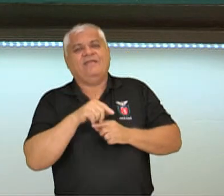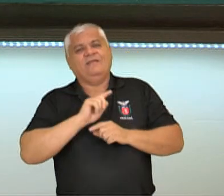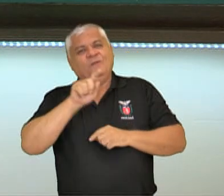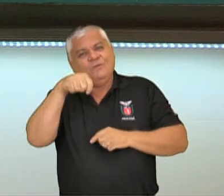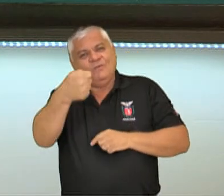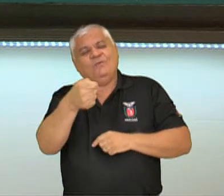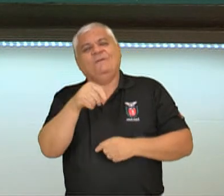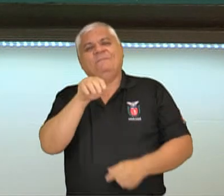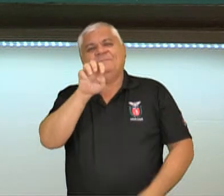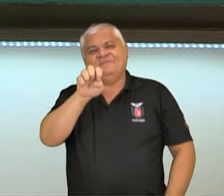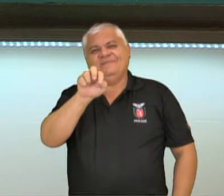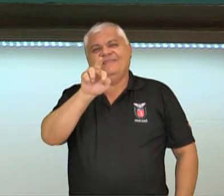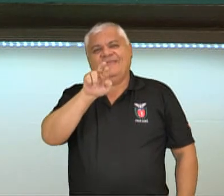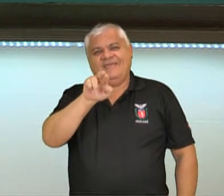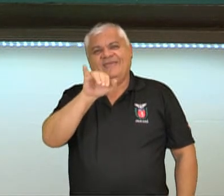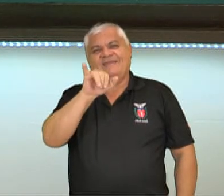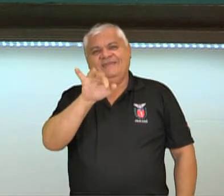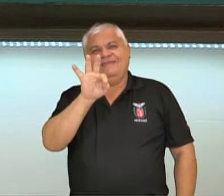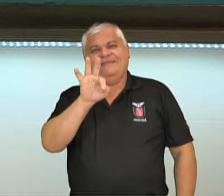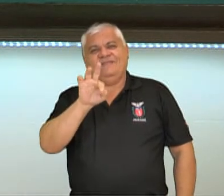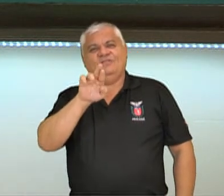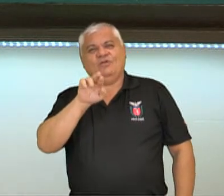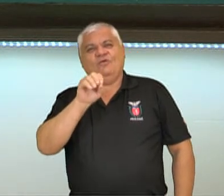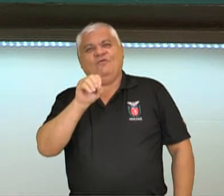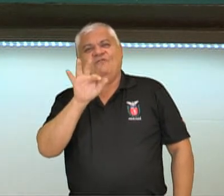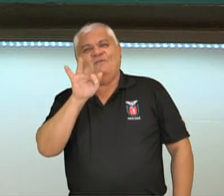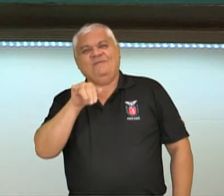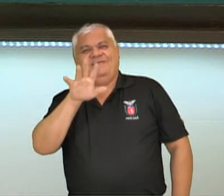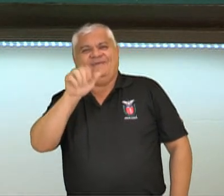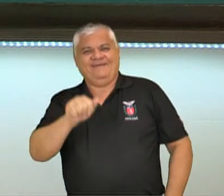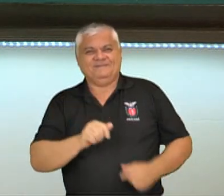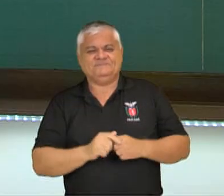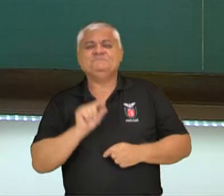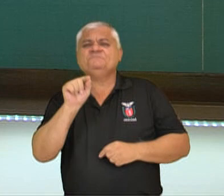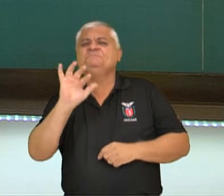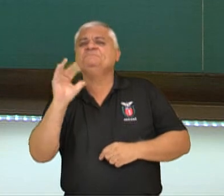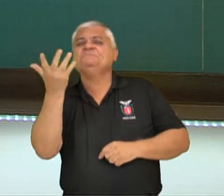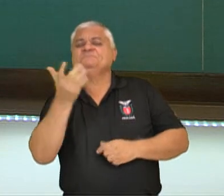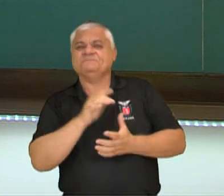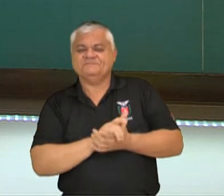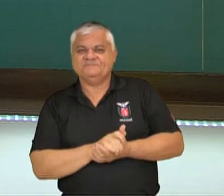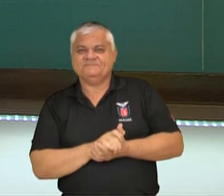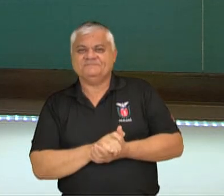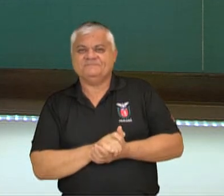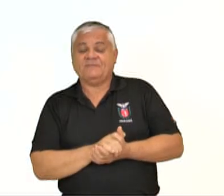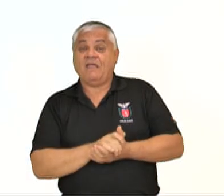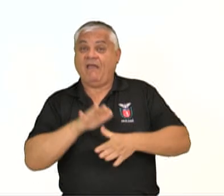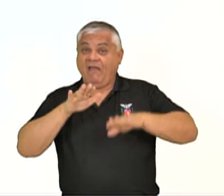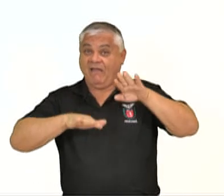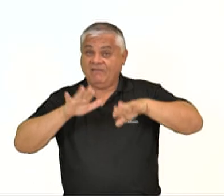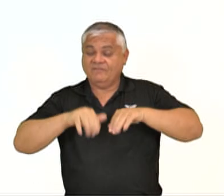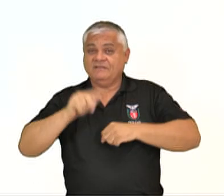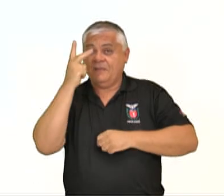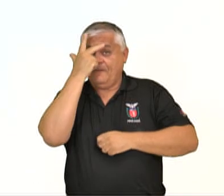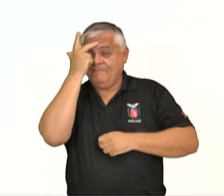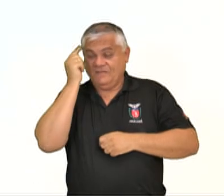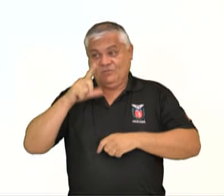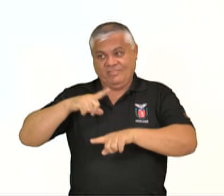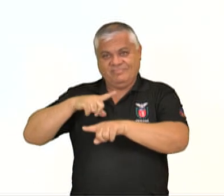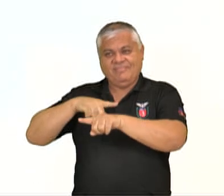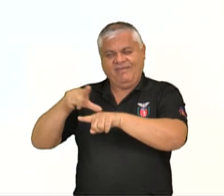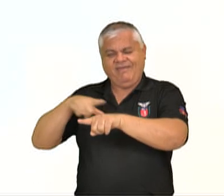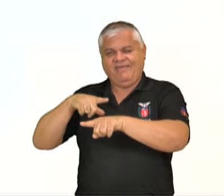você esteja sofrendo de eritrofobia. Então, o que acontece? Olha só, quando a pessoa que tem essa